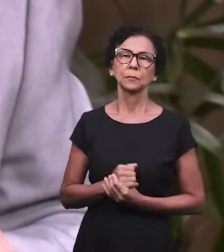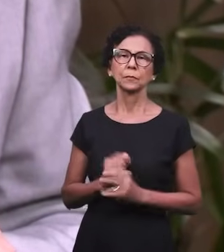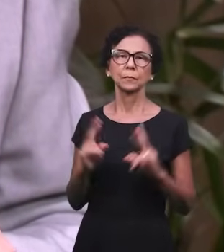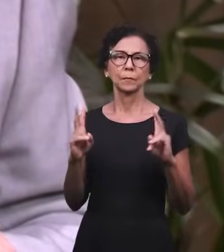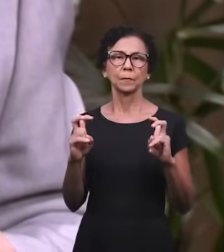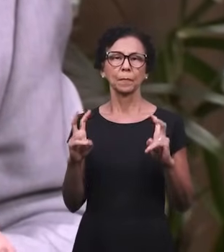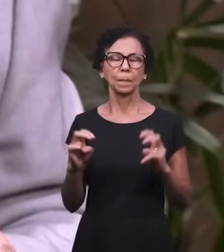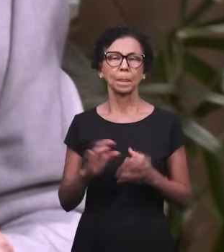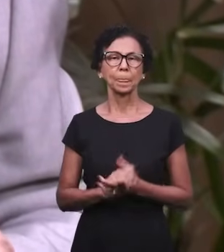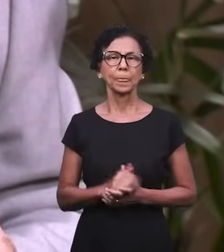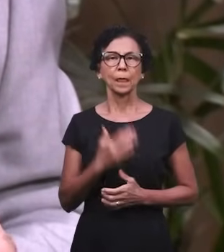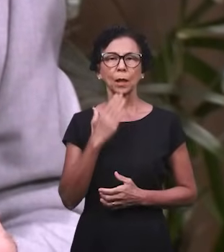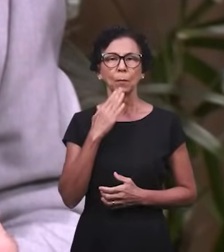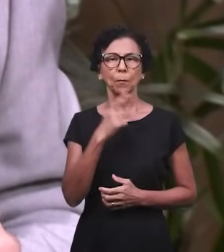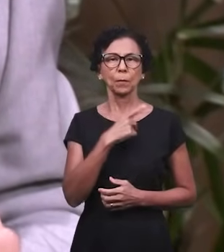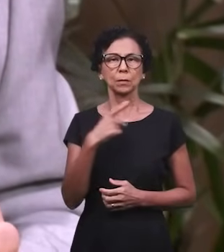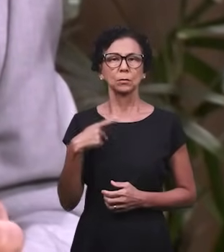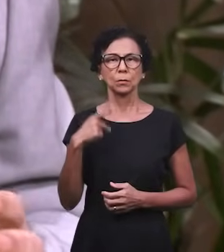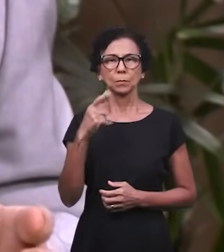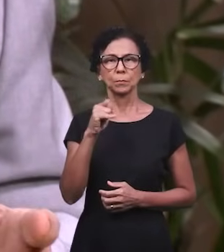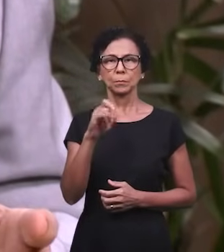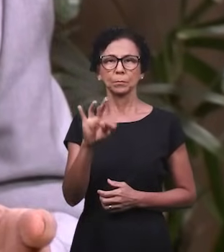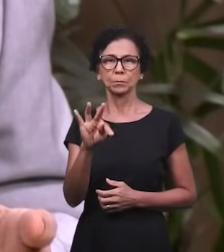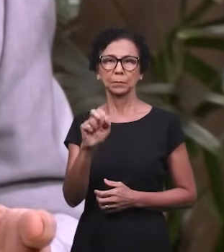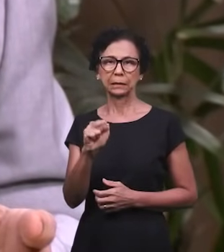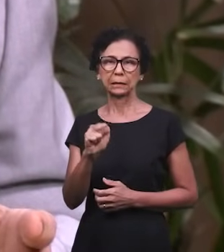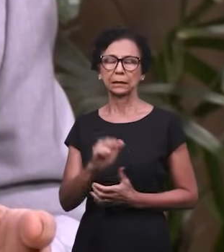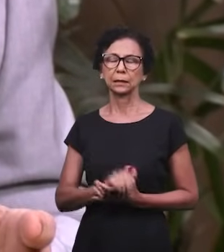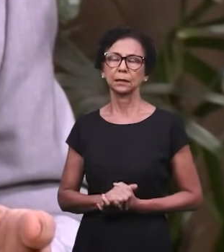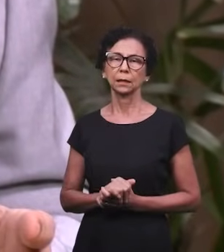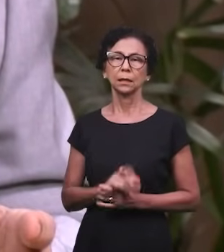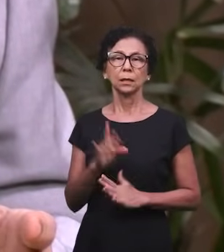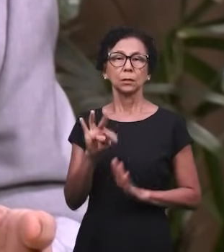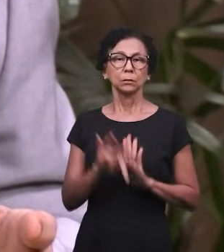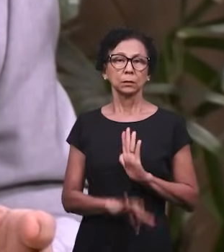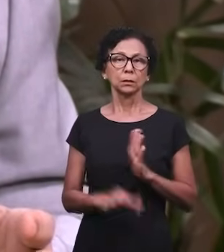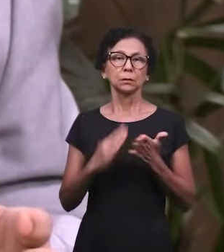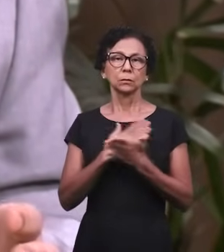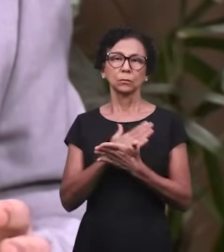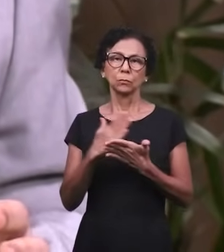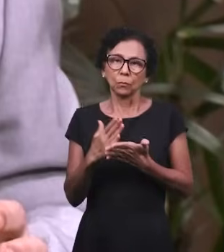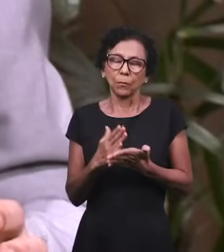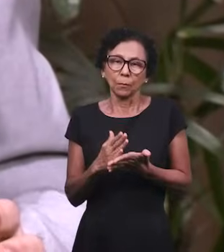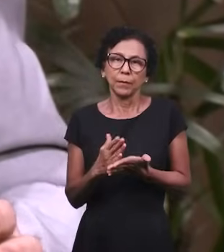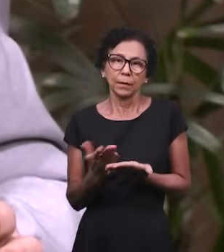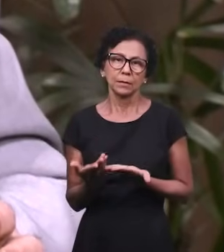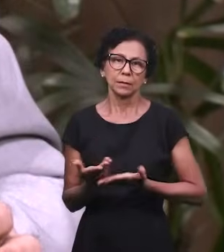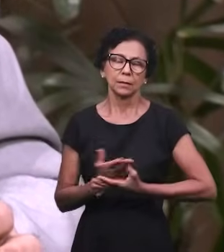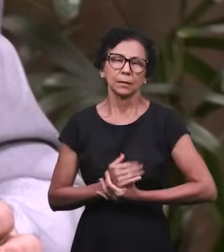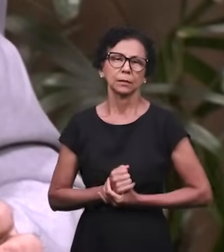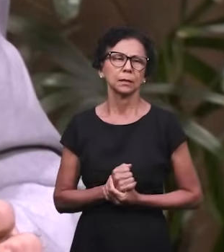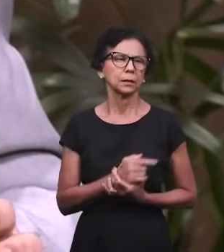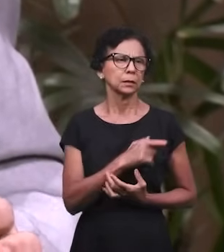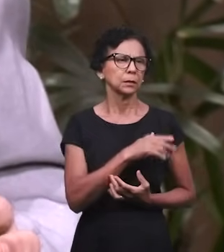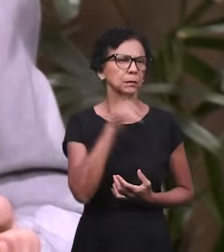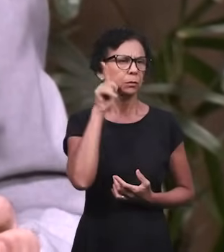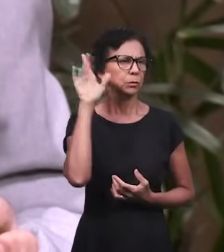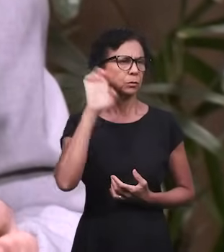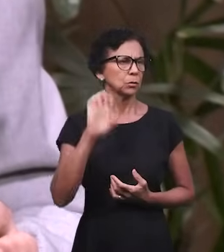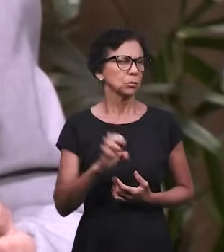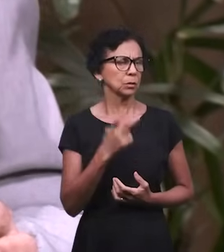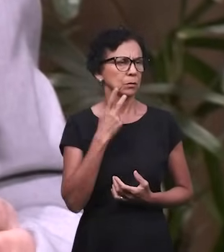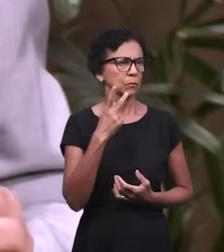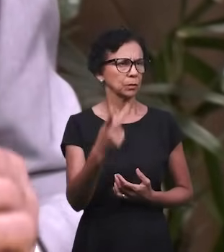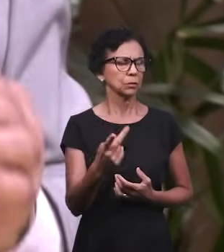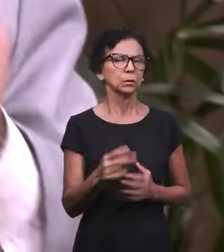pastor Pita eh porque o texto ele ele começa e e e o Pastor Luiz Eugênio falou sobre o o